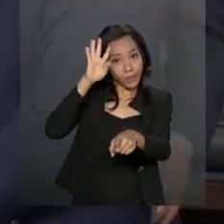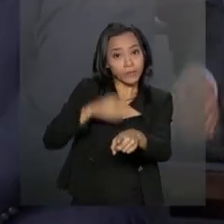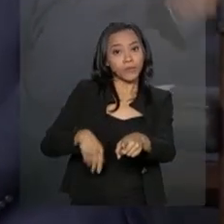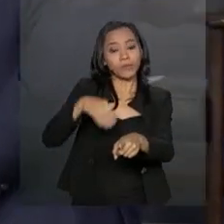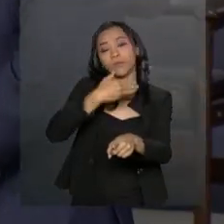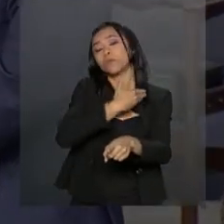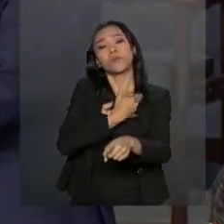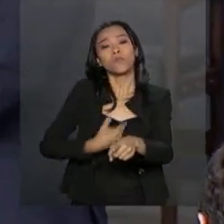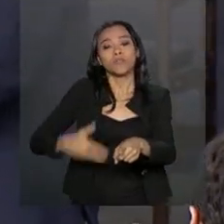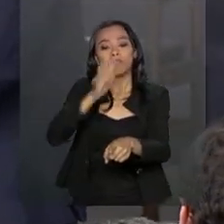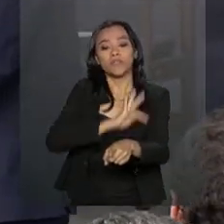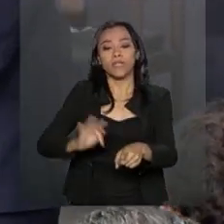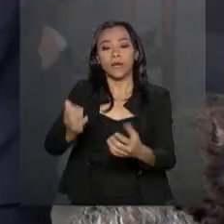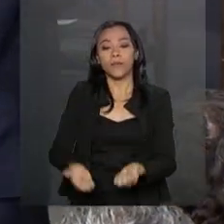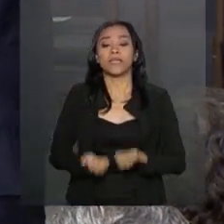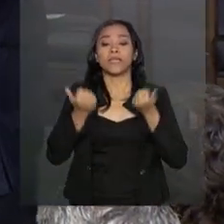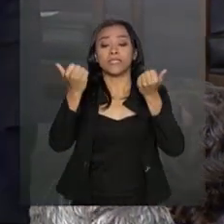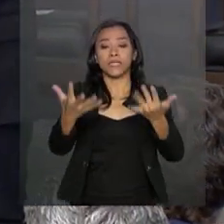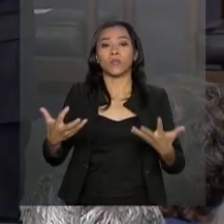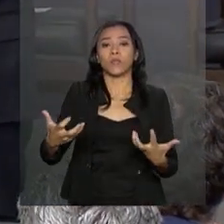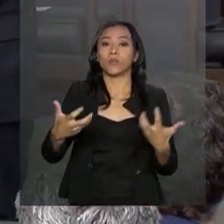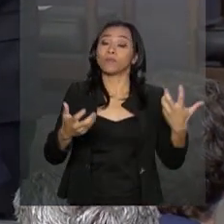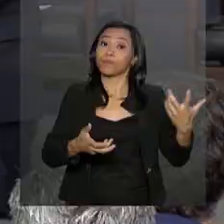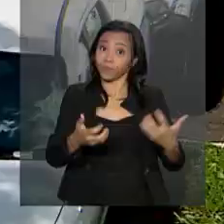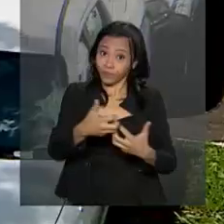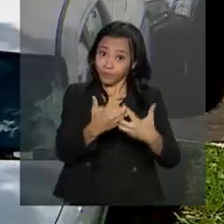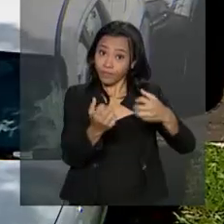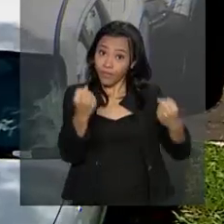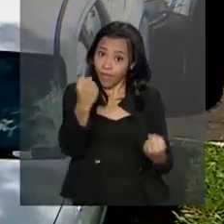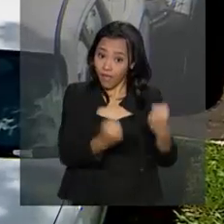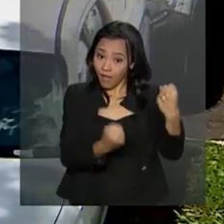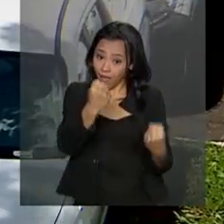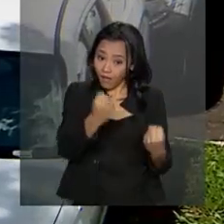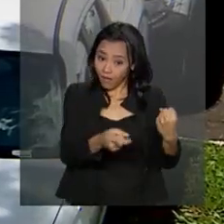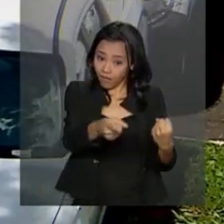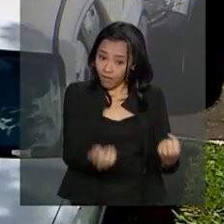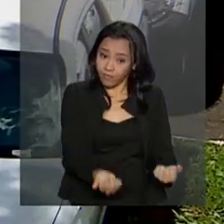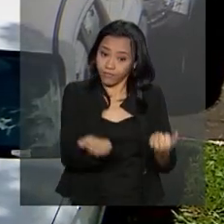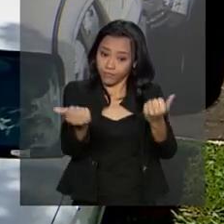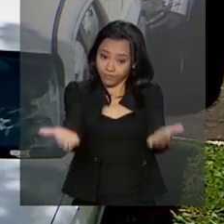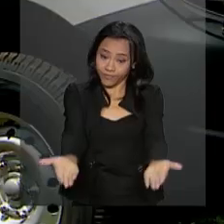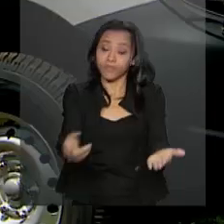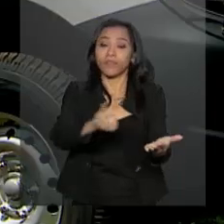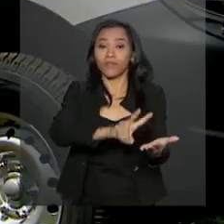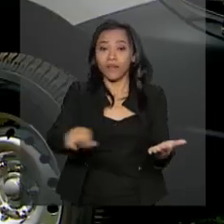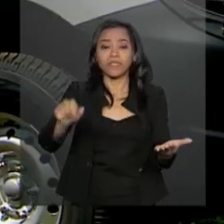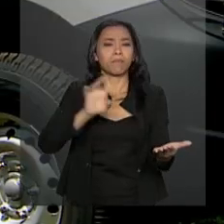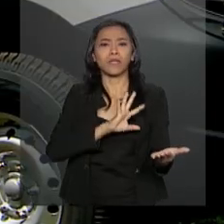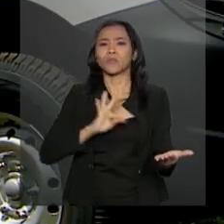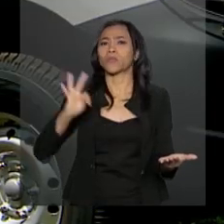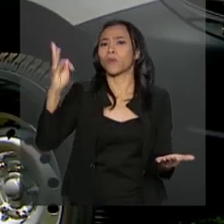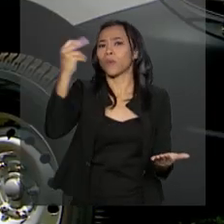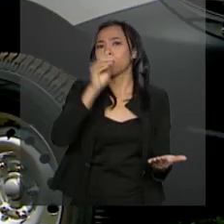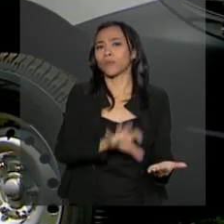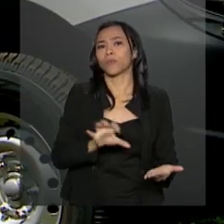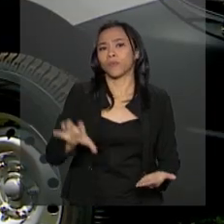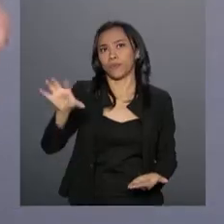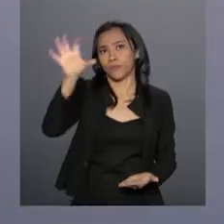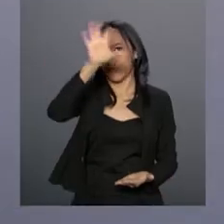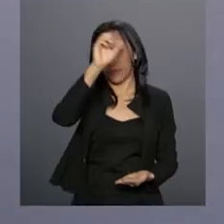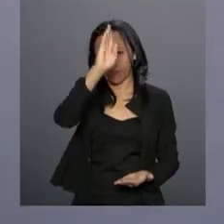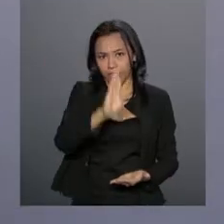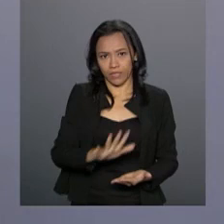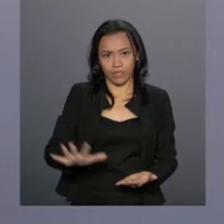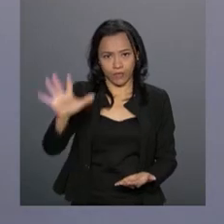entregou mil caminhonetes aos municípios para combater o mosquito. Os veículos serão entregues para todas as regiões do Brasil.